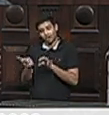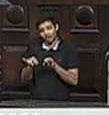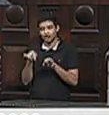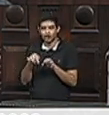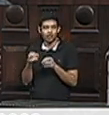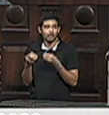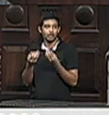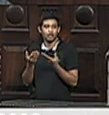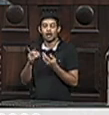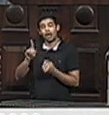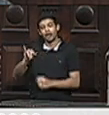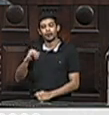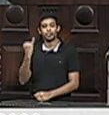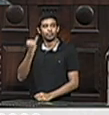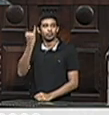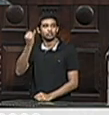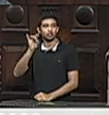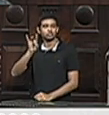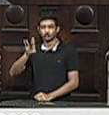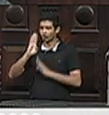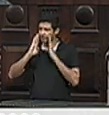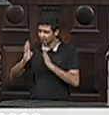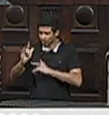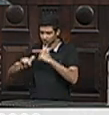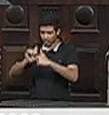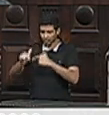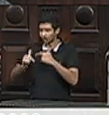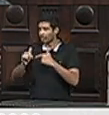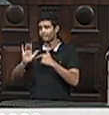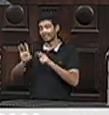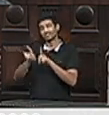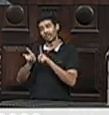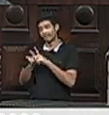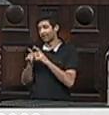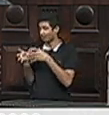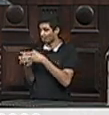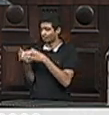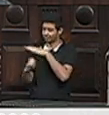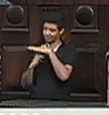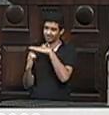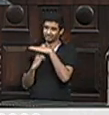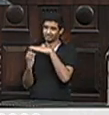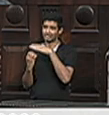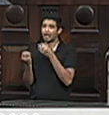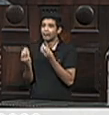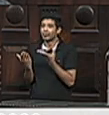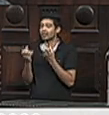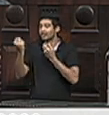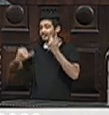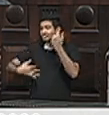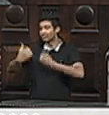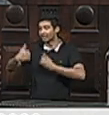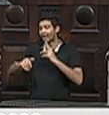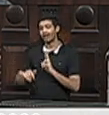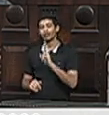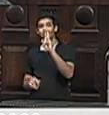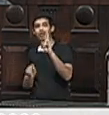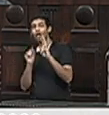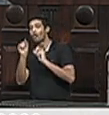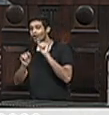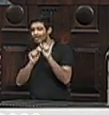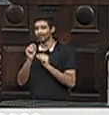com a sua conveniência. Então, eu, historicamente, tenho ligação com as representações sindicais dos trabalhadores, mas,